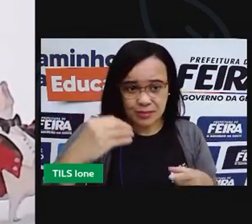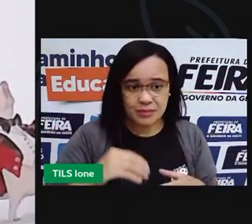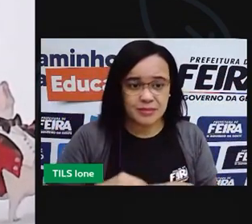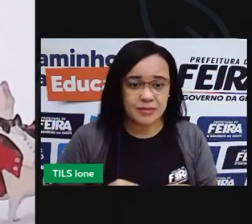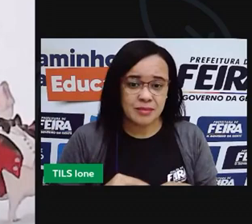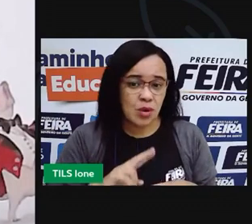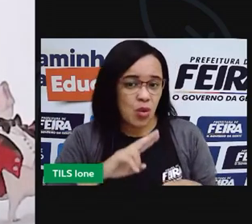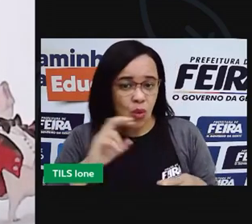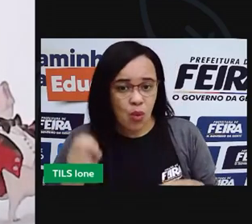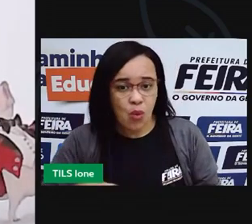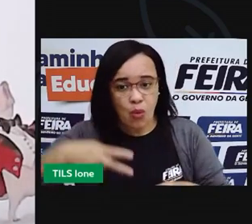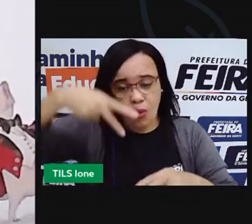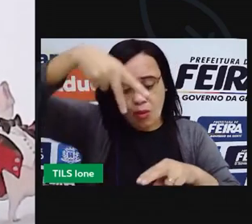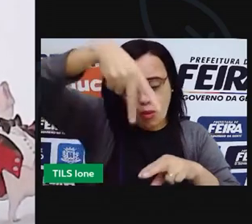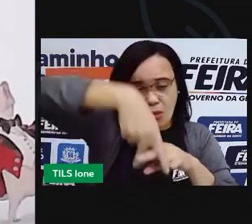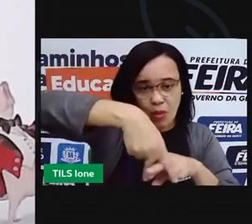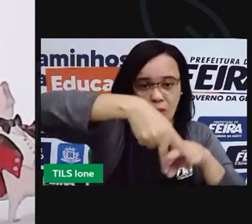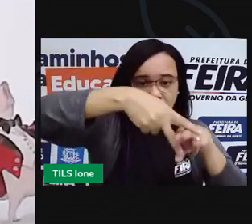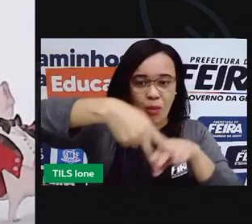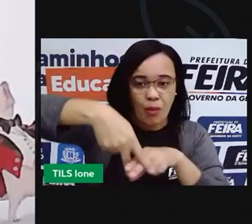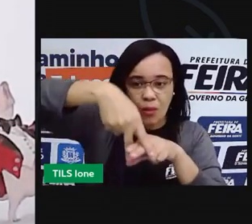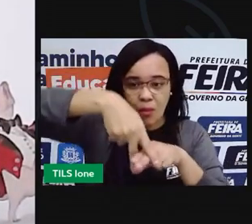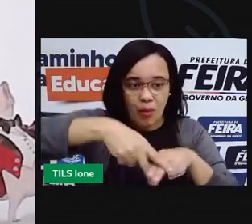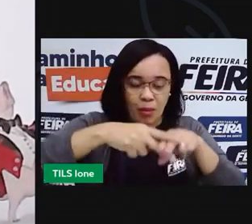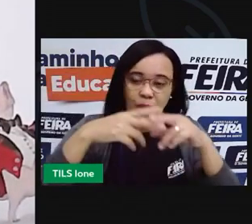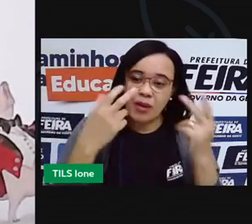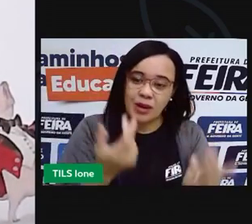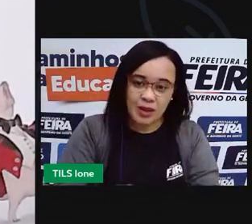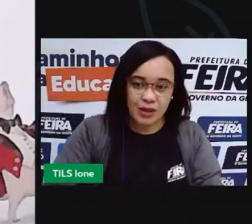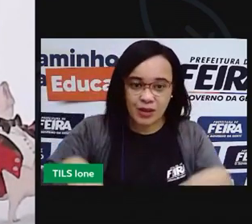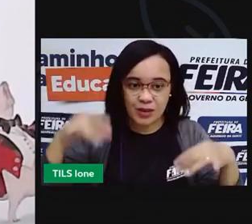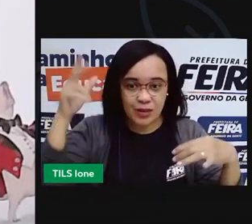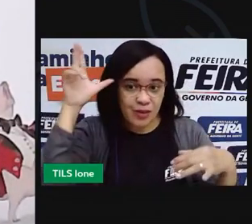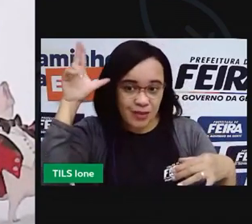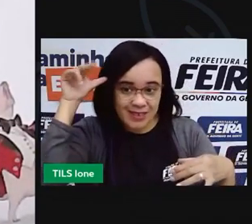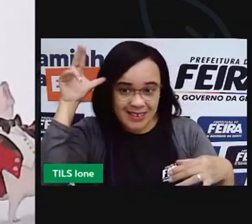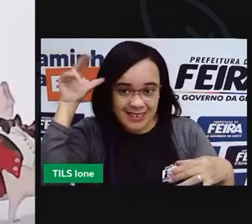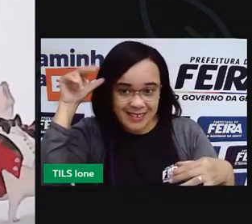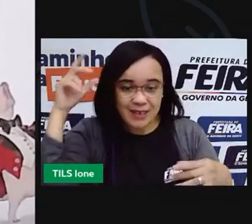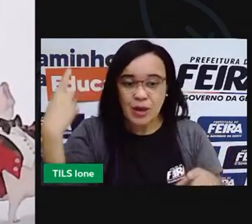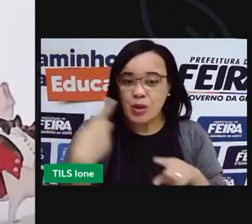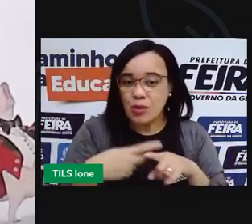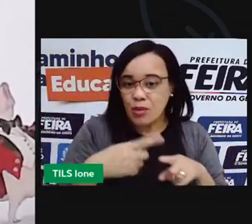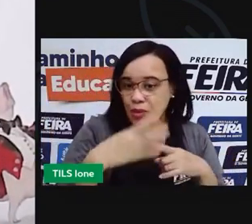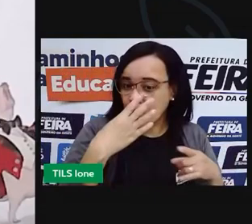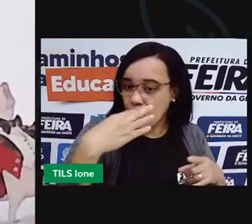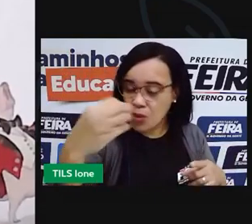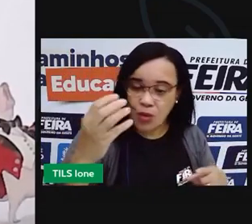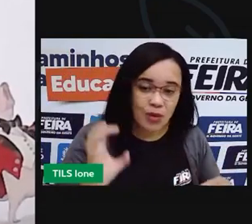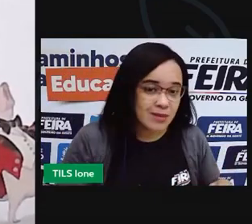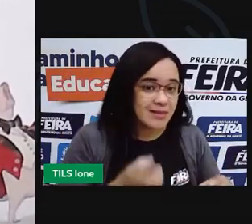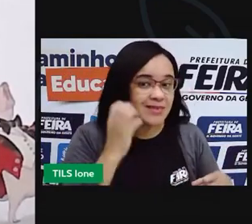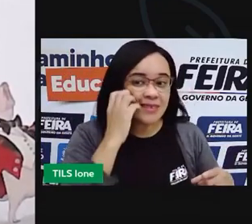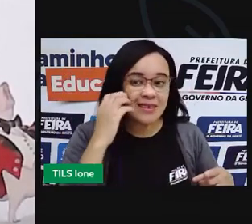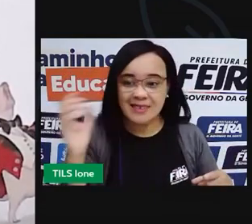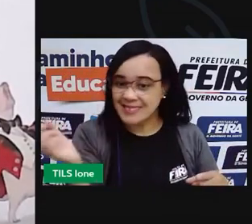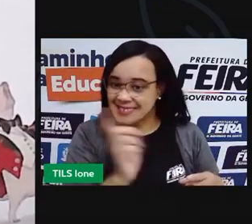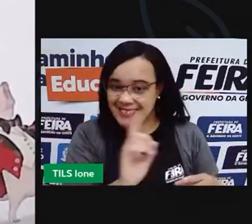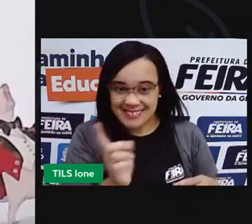Ou até montá-lo com um cavalo, porque o lobo não morde.